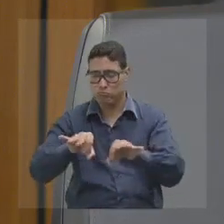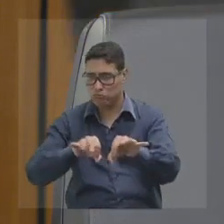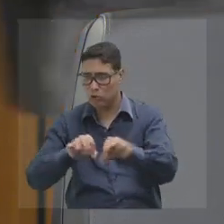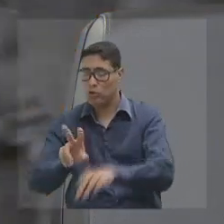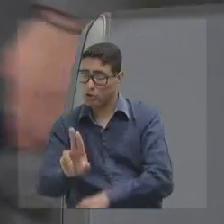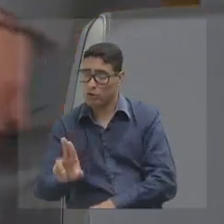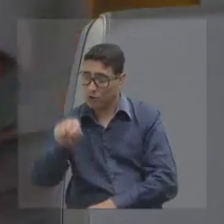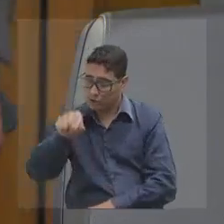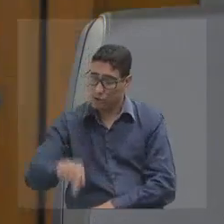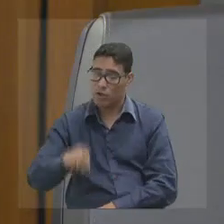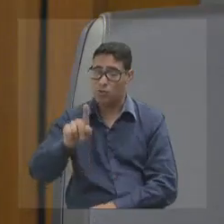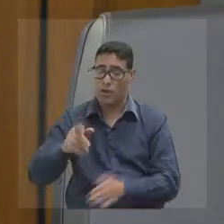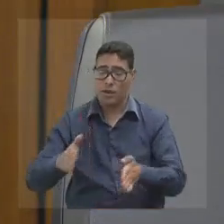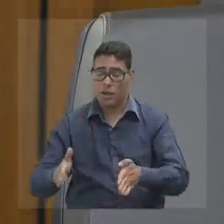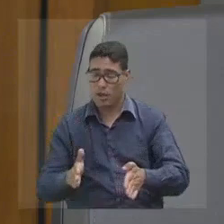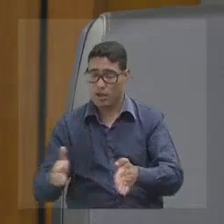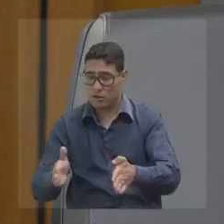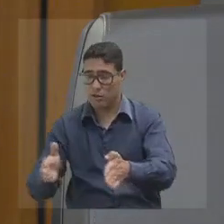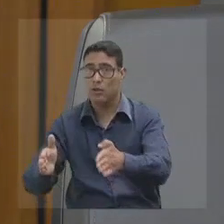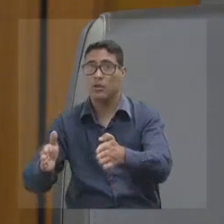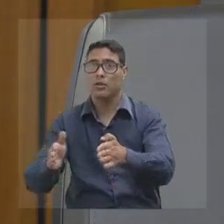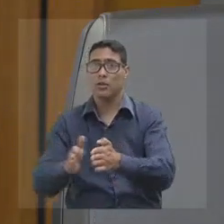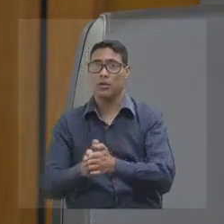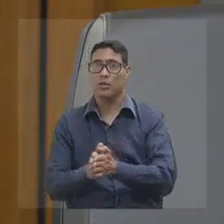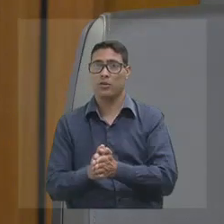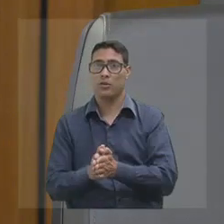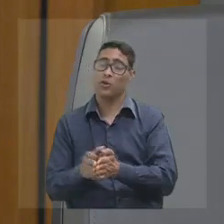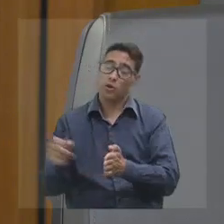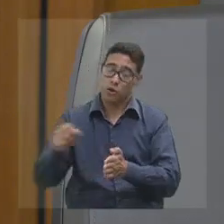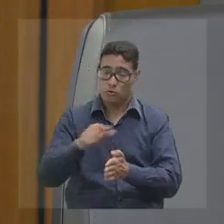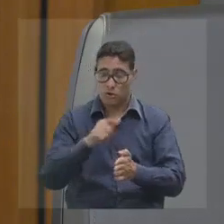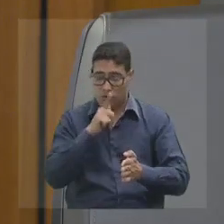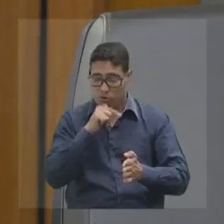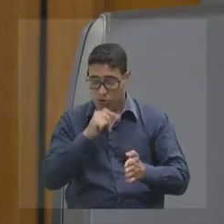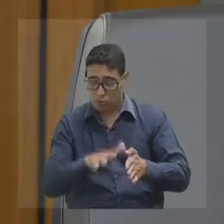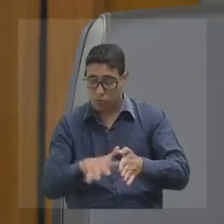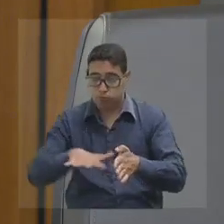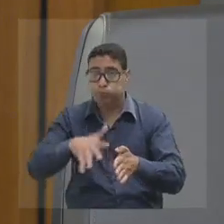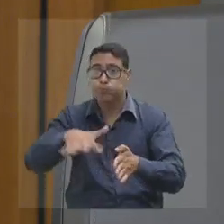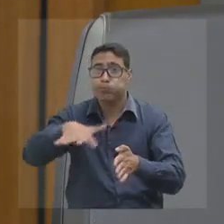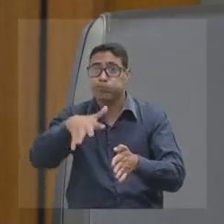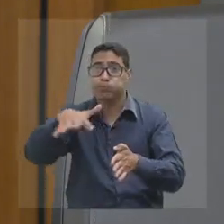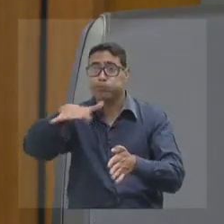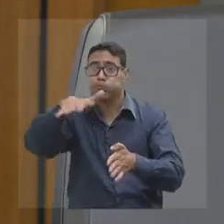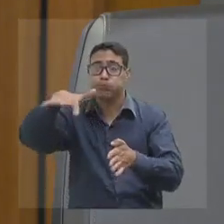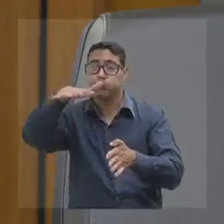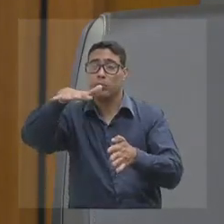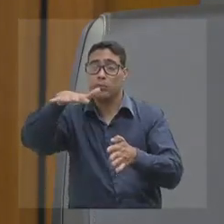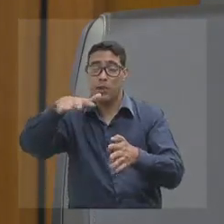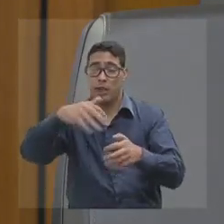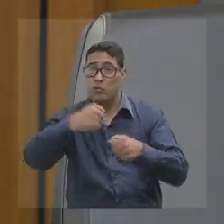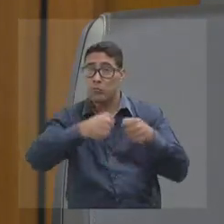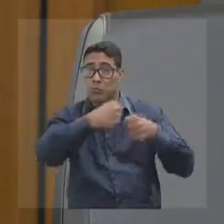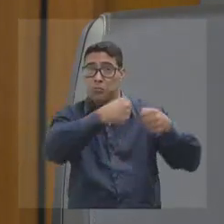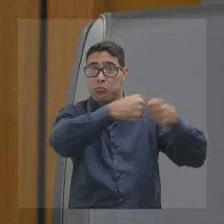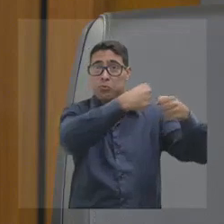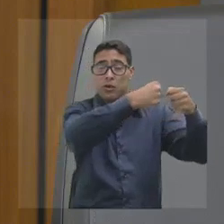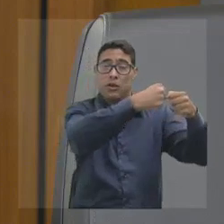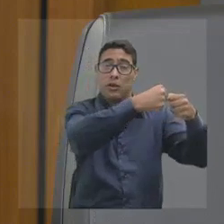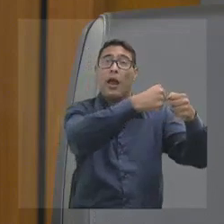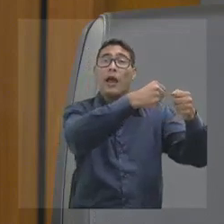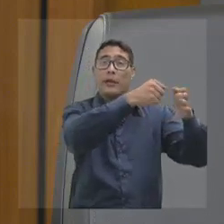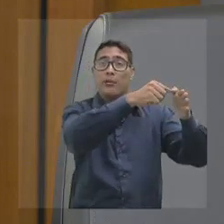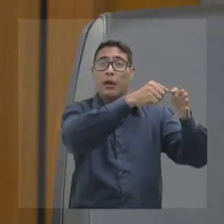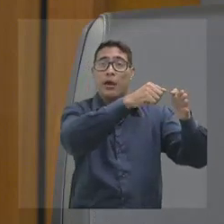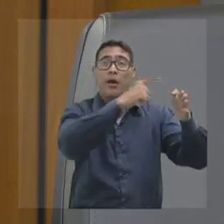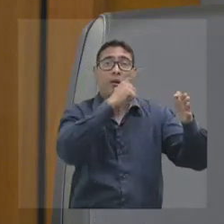o rio enche o povo sobe com as vaquinhas com os porcos e as galinhas o Rio Baixo é o povo desce para fazer suas